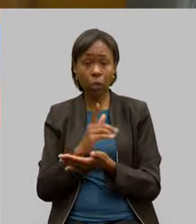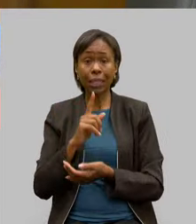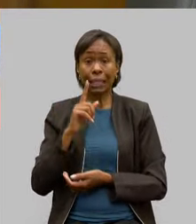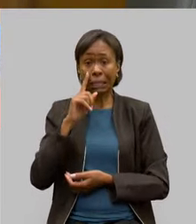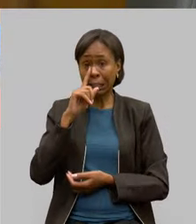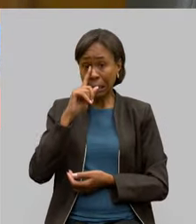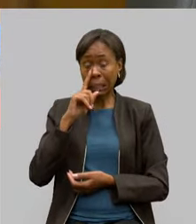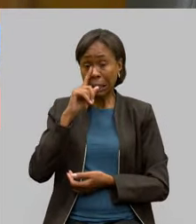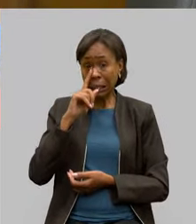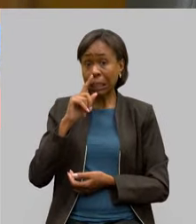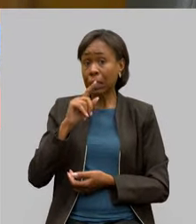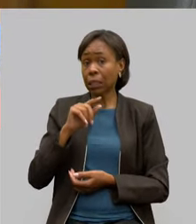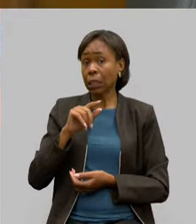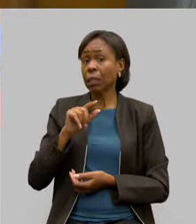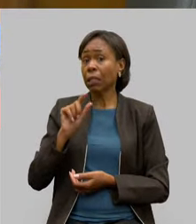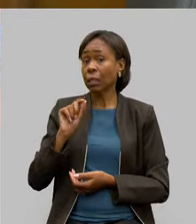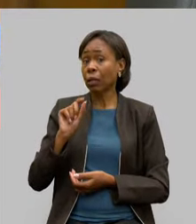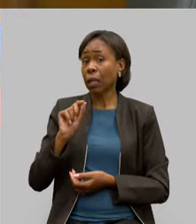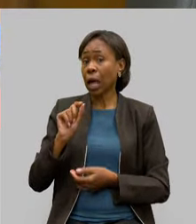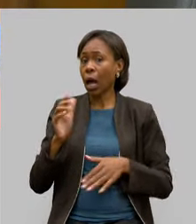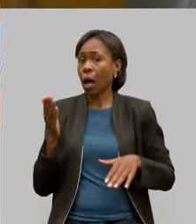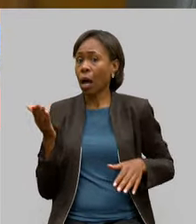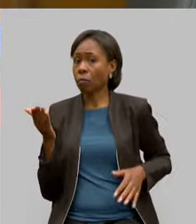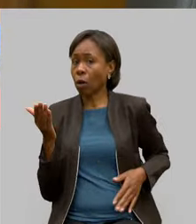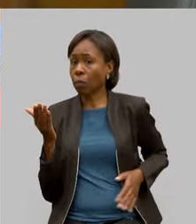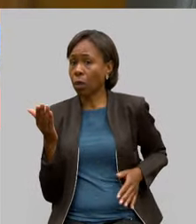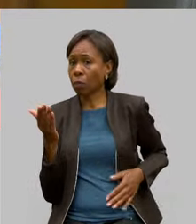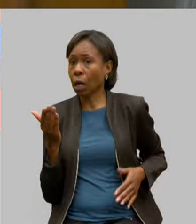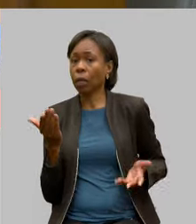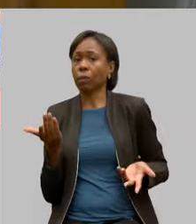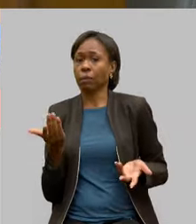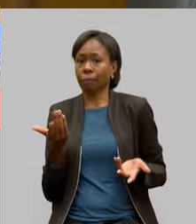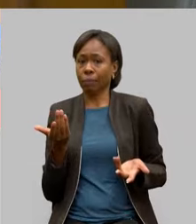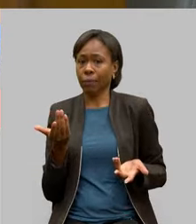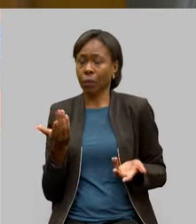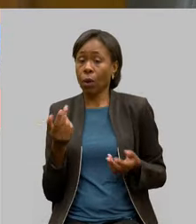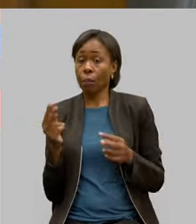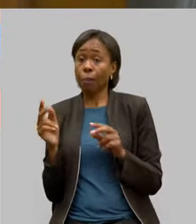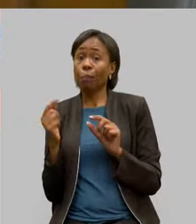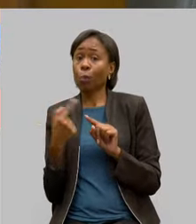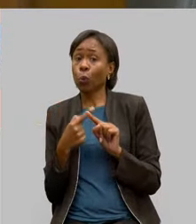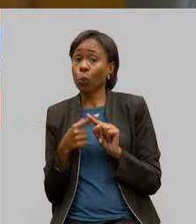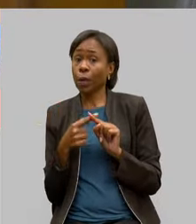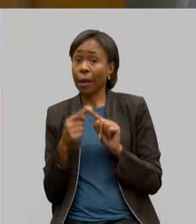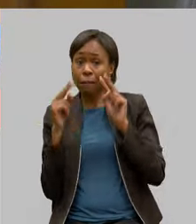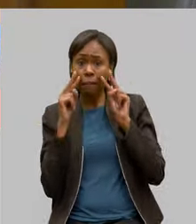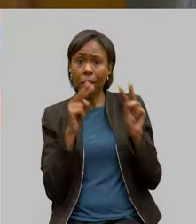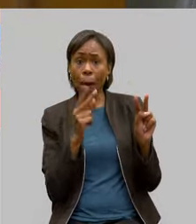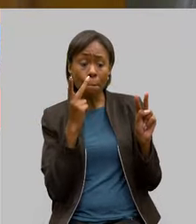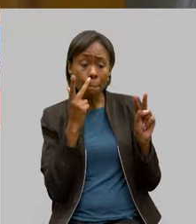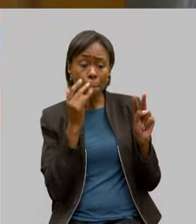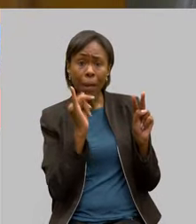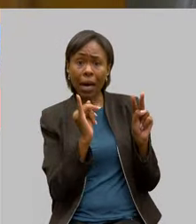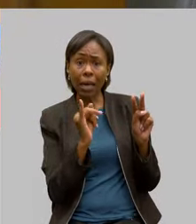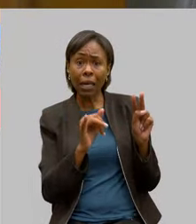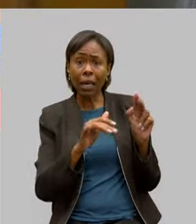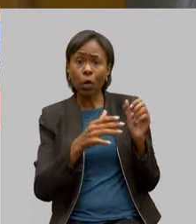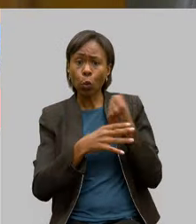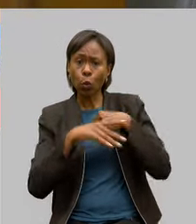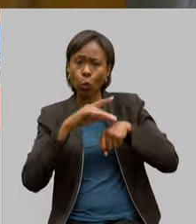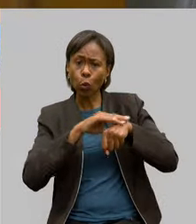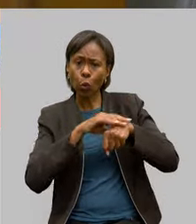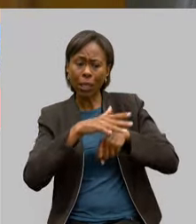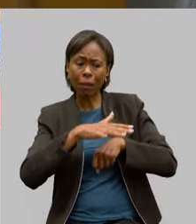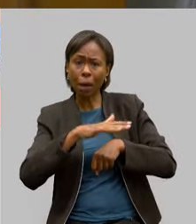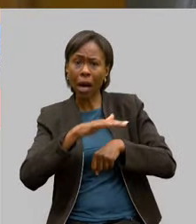na marginalidade para poder ver um pai com paxon ter o direito de se alimentar só sozinho